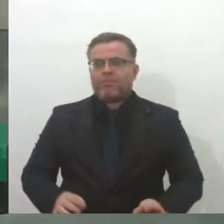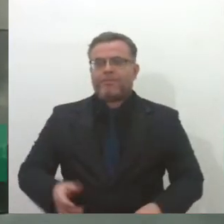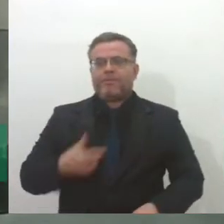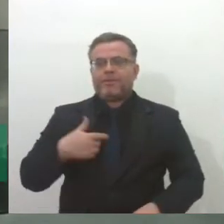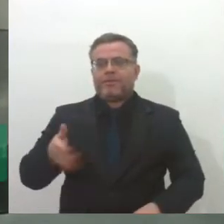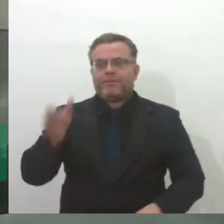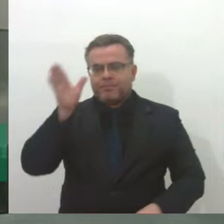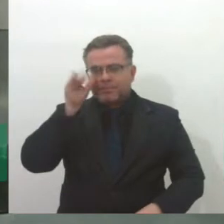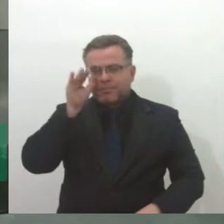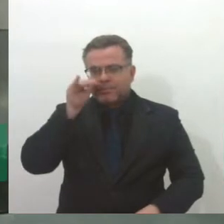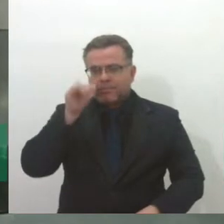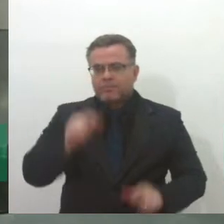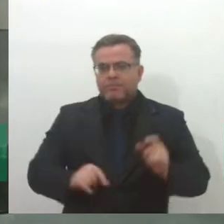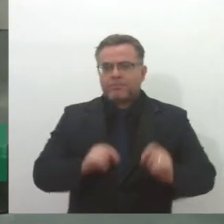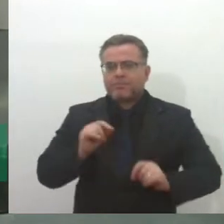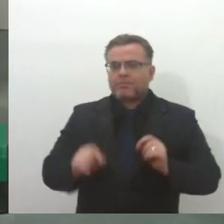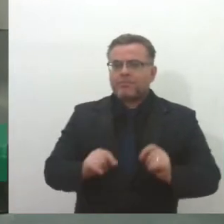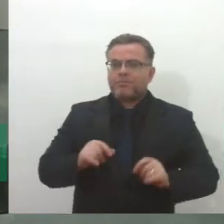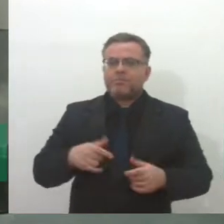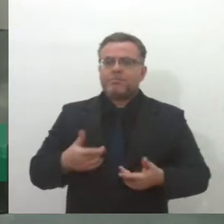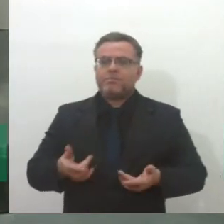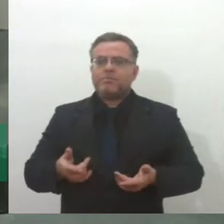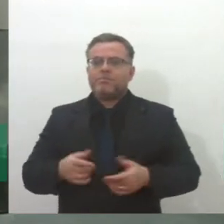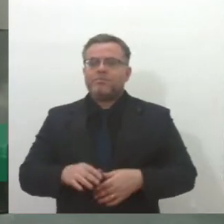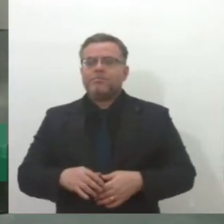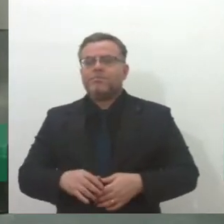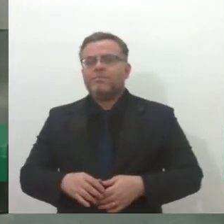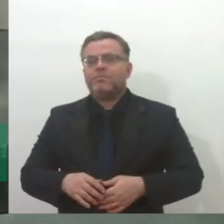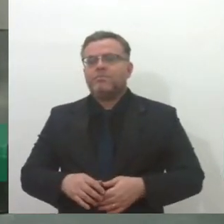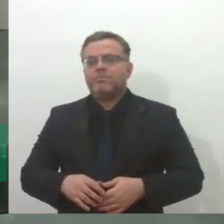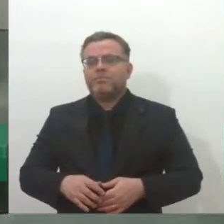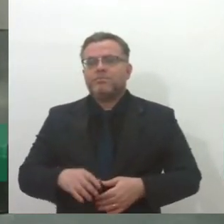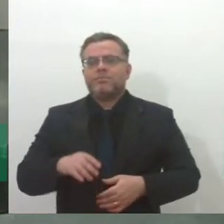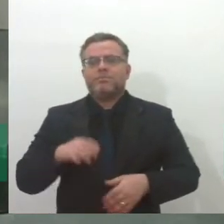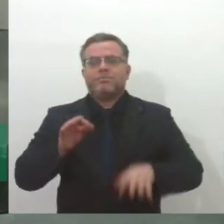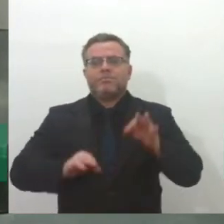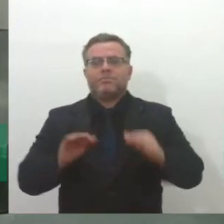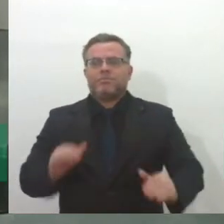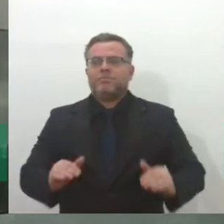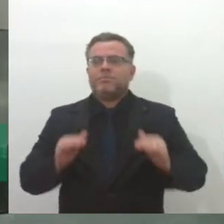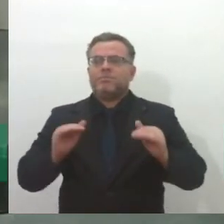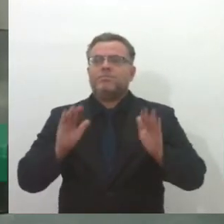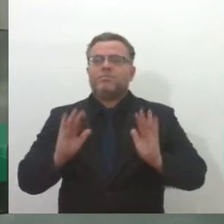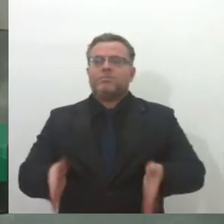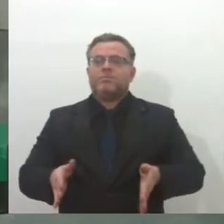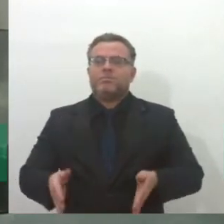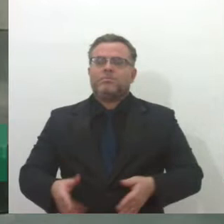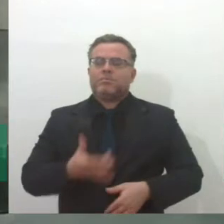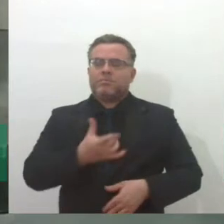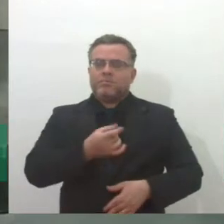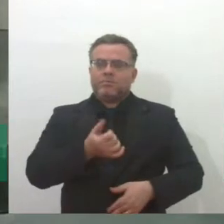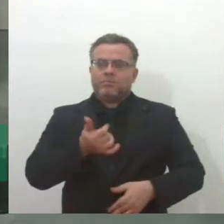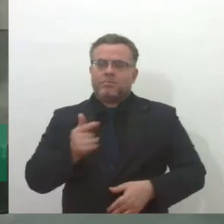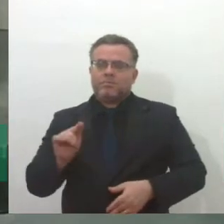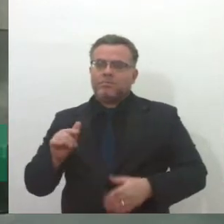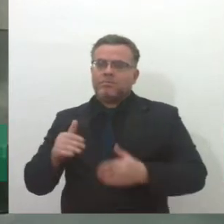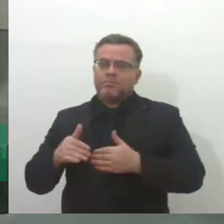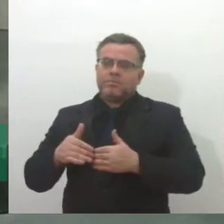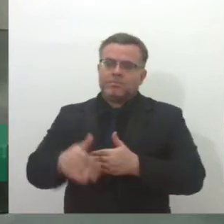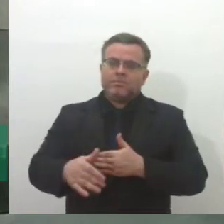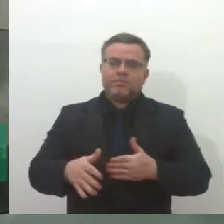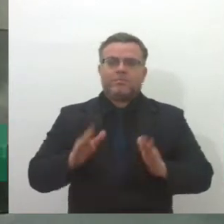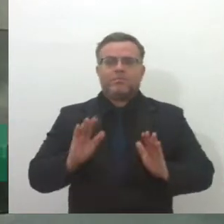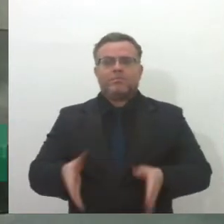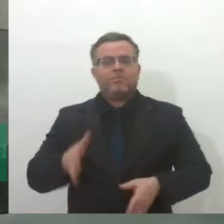Queria saber o seguinte também, Matheus, o STF definiu isso em 2017, né, gerou esse crédito